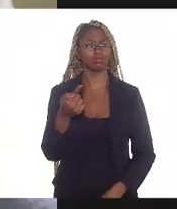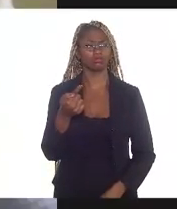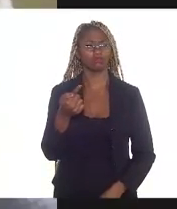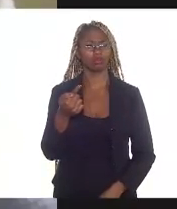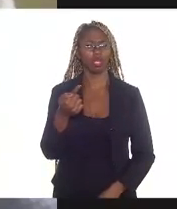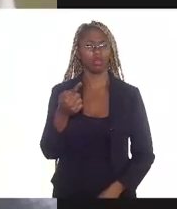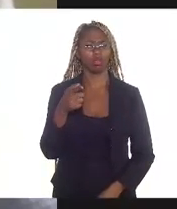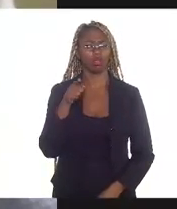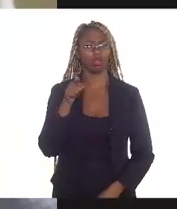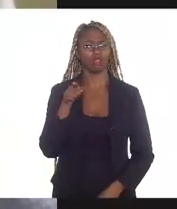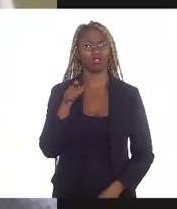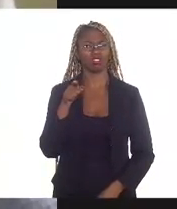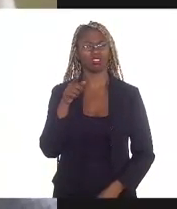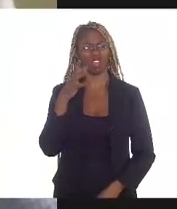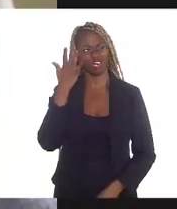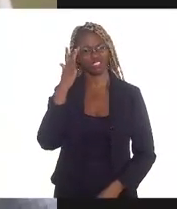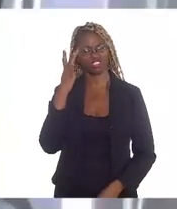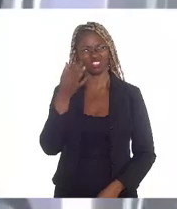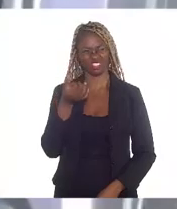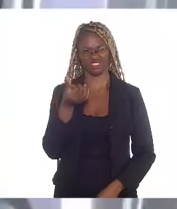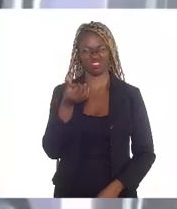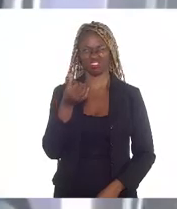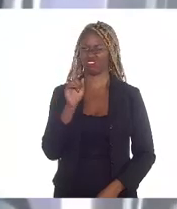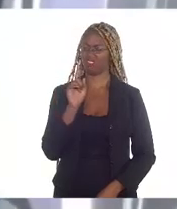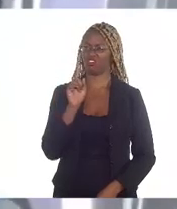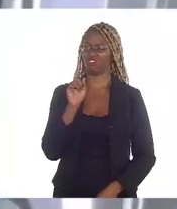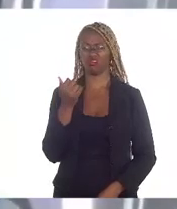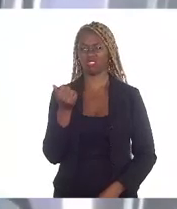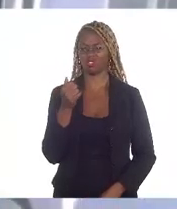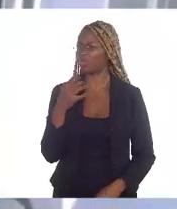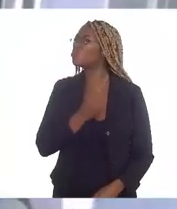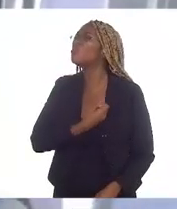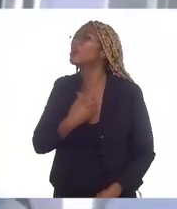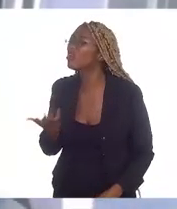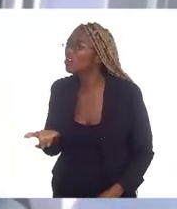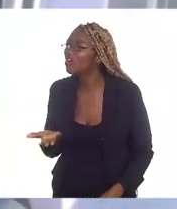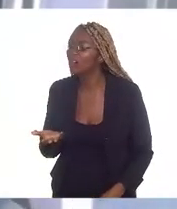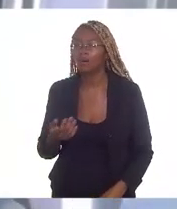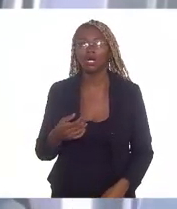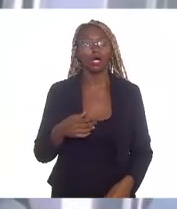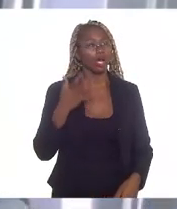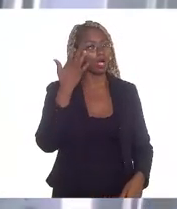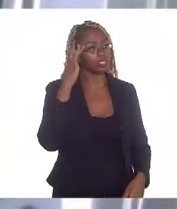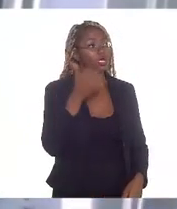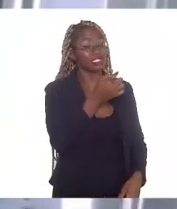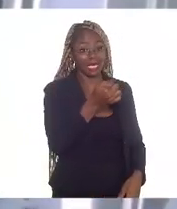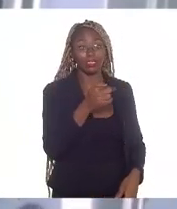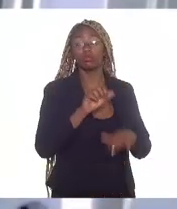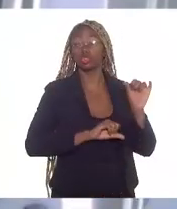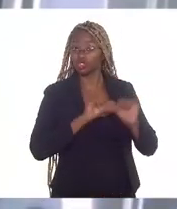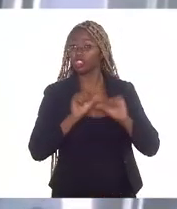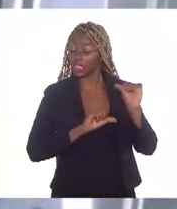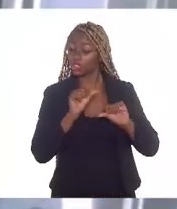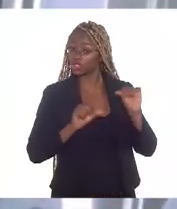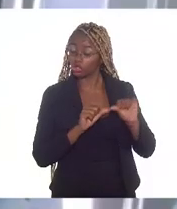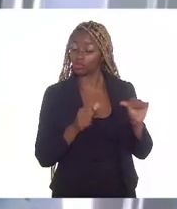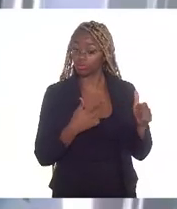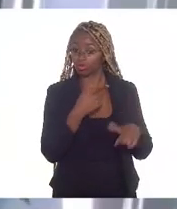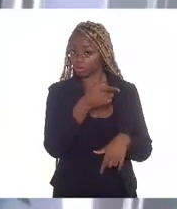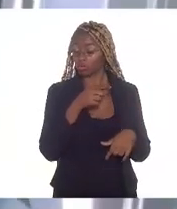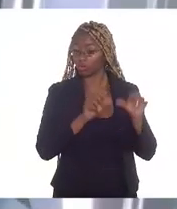no sexto, para ficar. Emenda modificativa número? Na emenda número 7, que é modificativa, e que